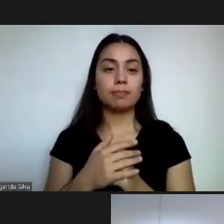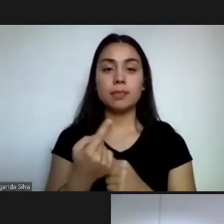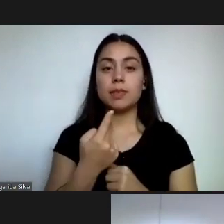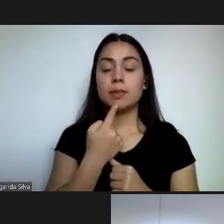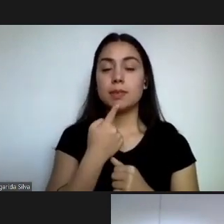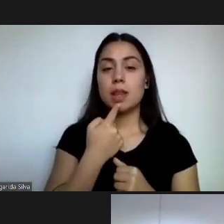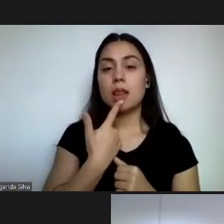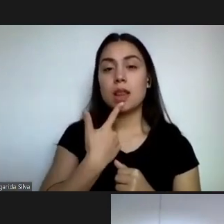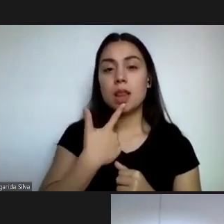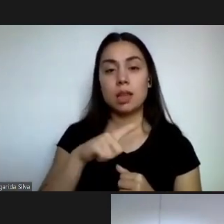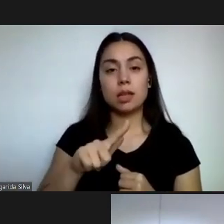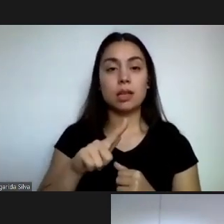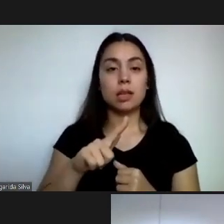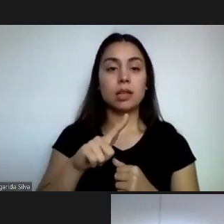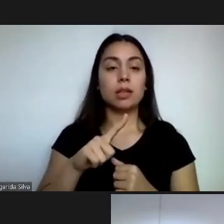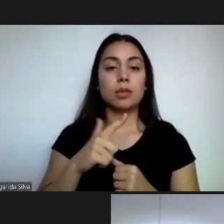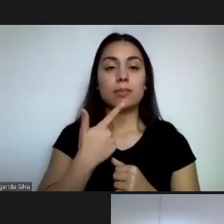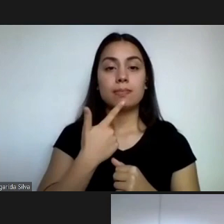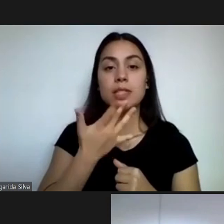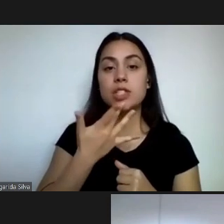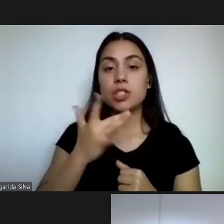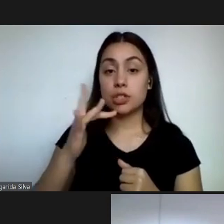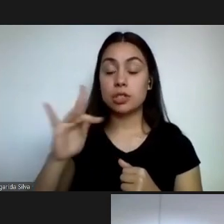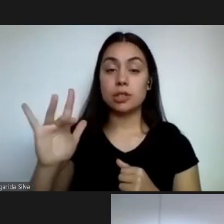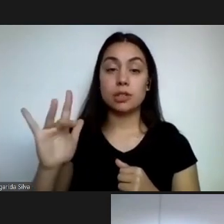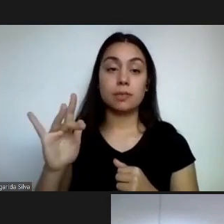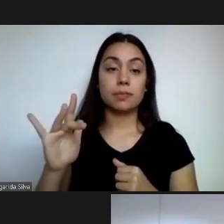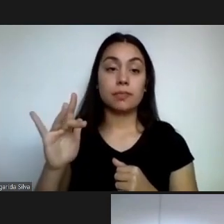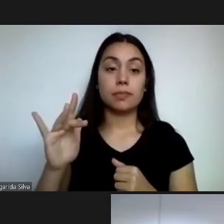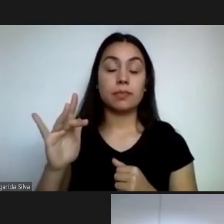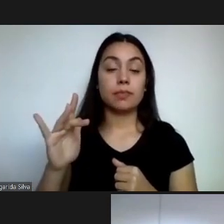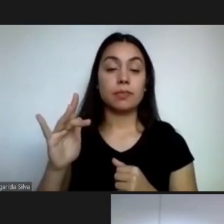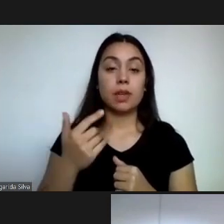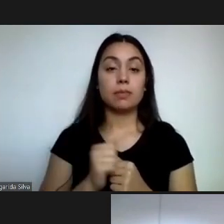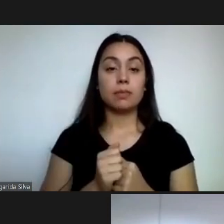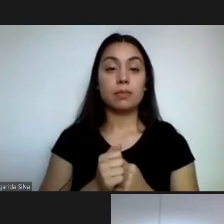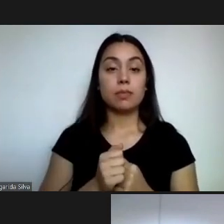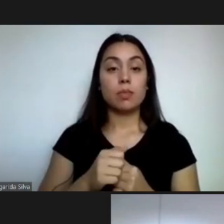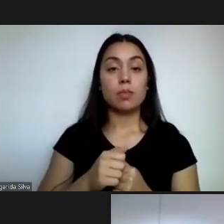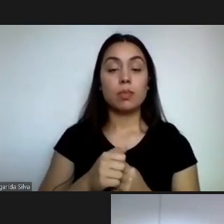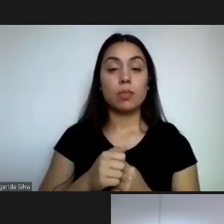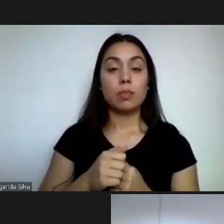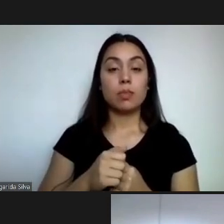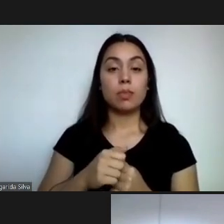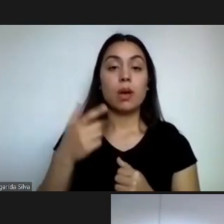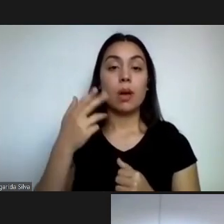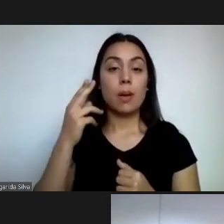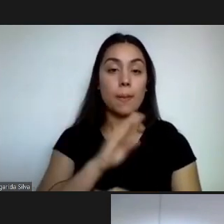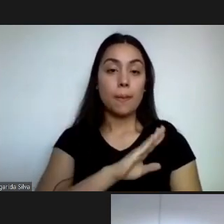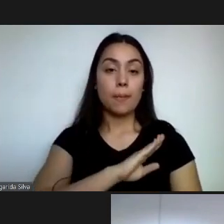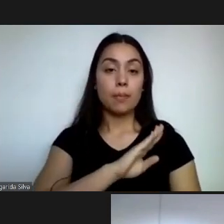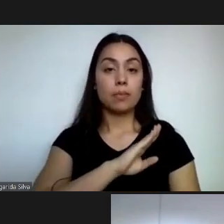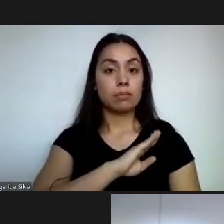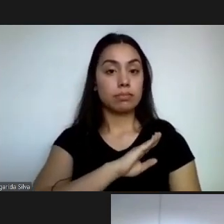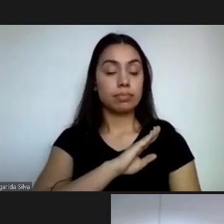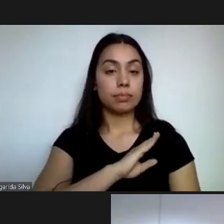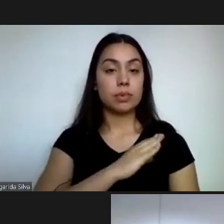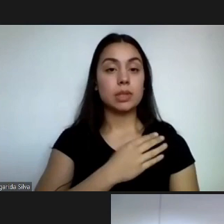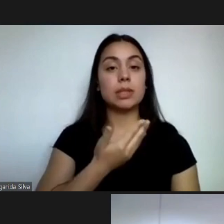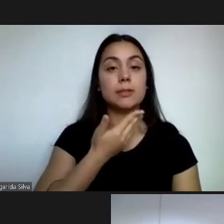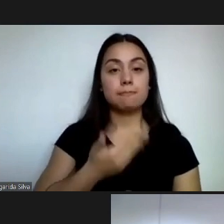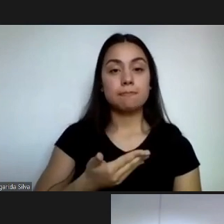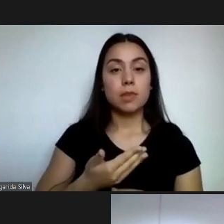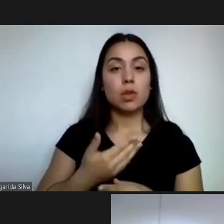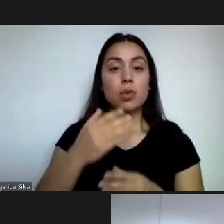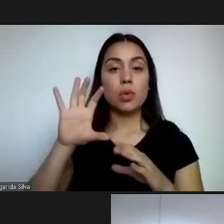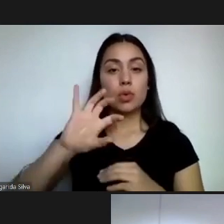originários, esta população de origem imigrante, que é cidadã europeia na sua grande maioria, já dos países